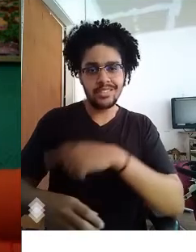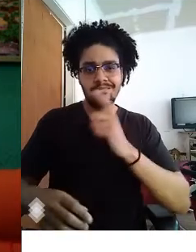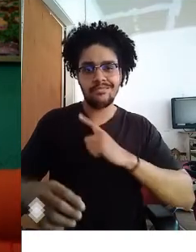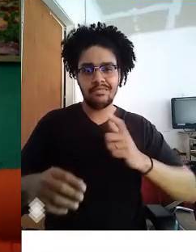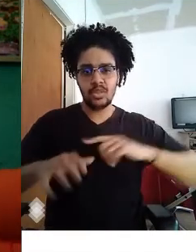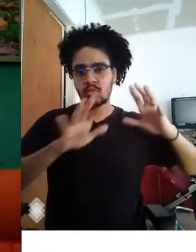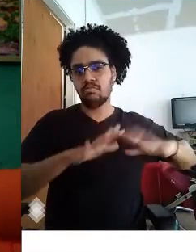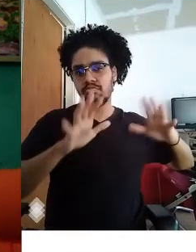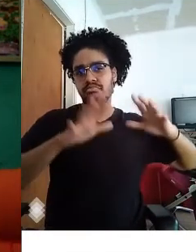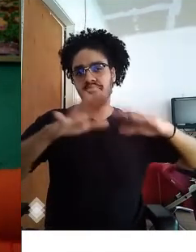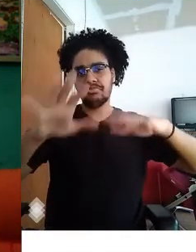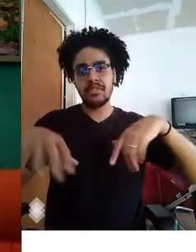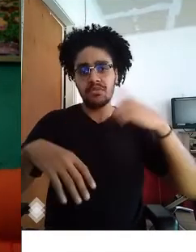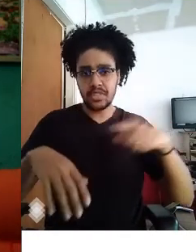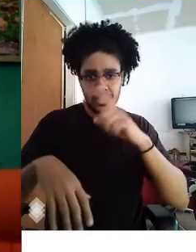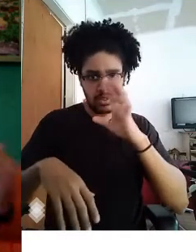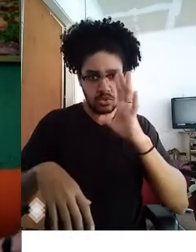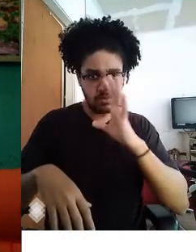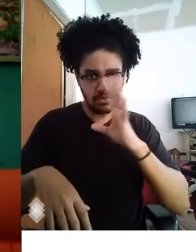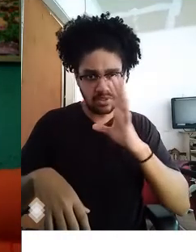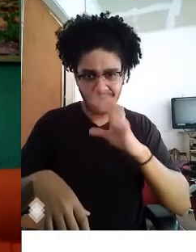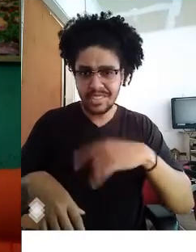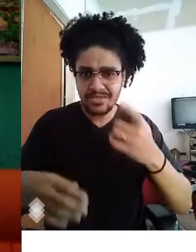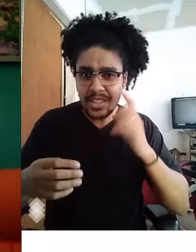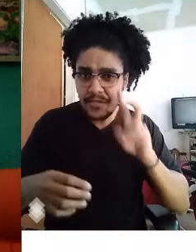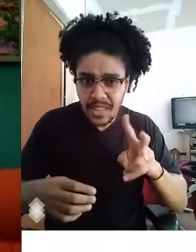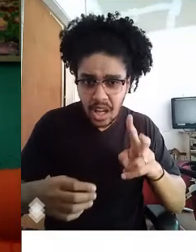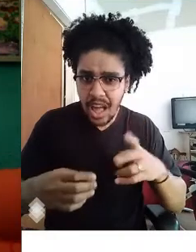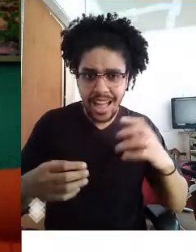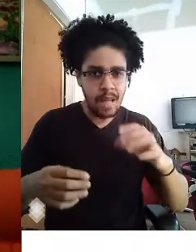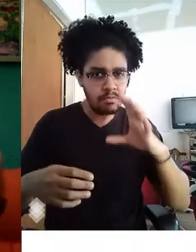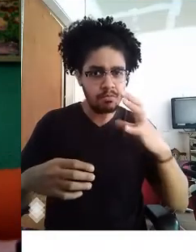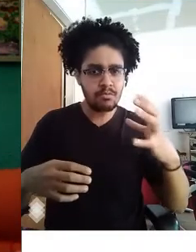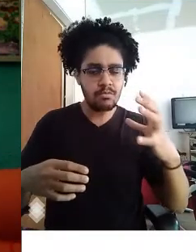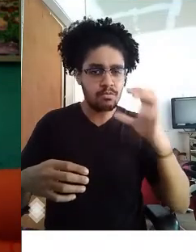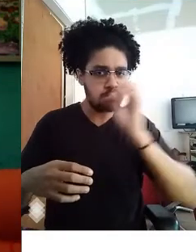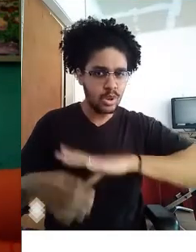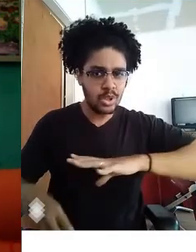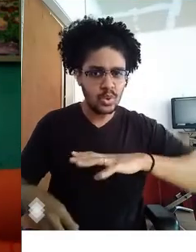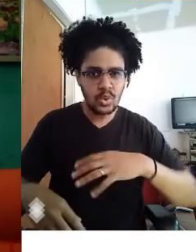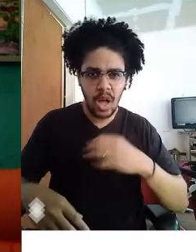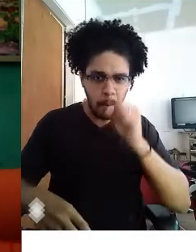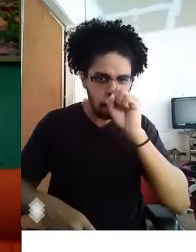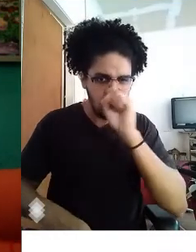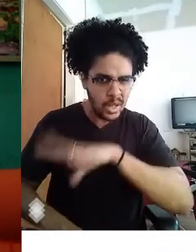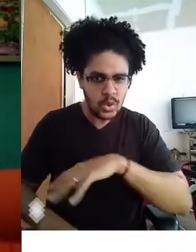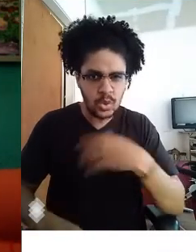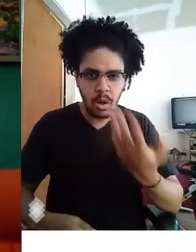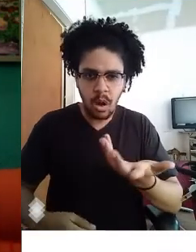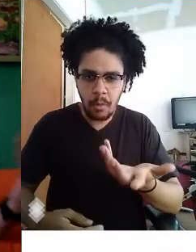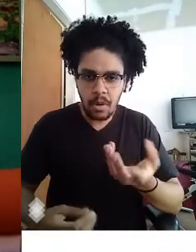está localizado o consulado chinês, foi promovida uma passeata e vocês puderam observar as